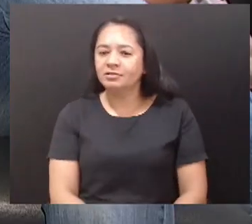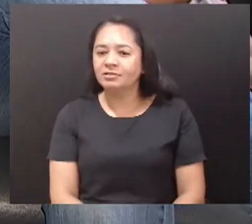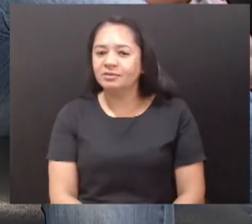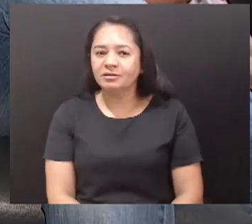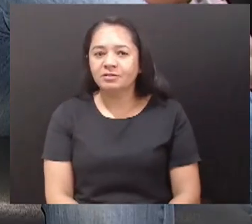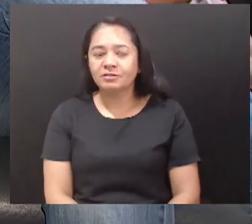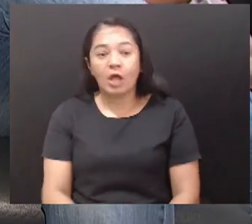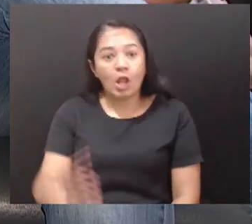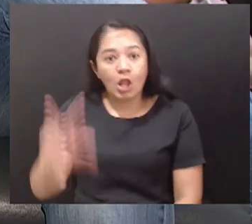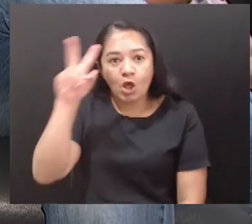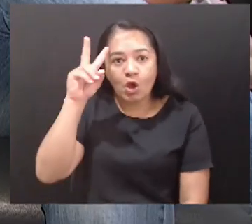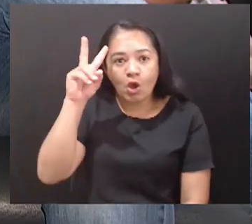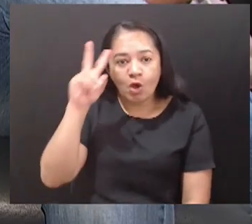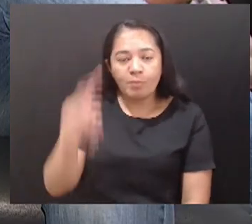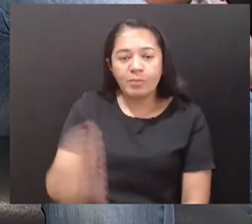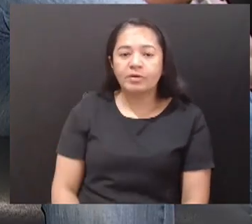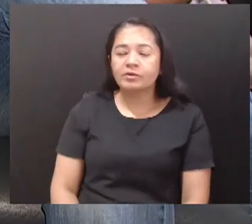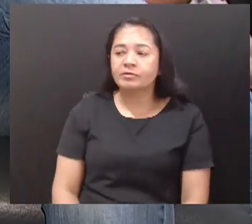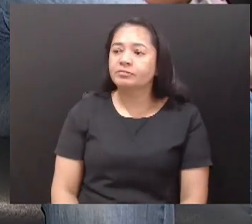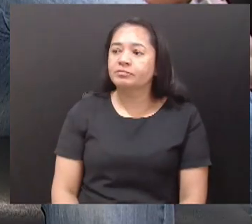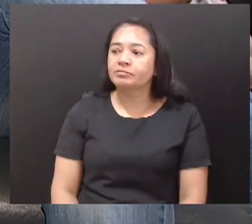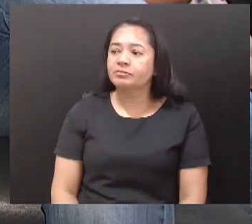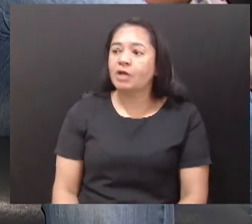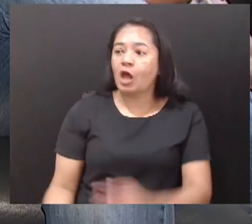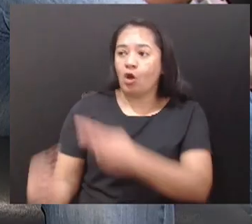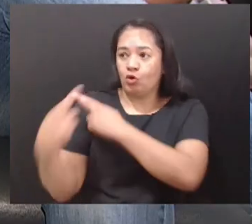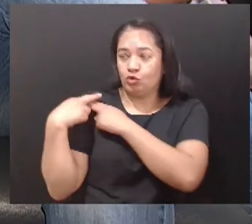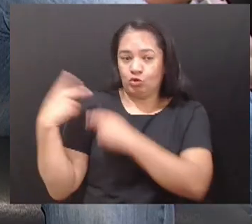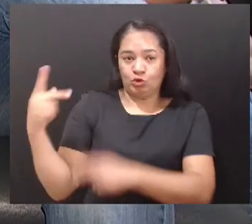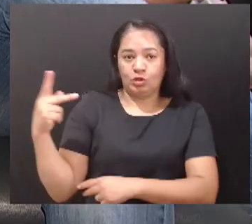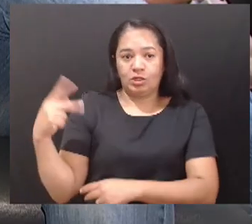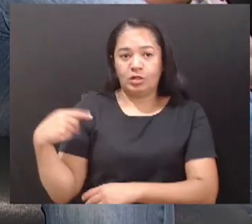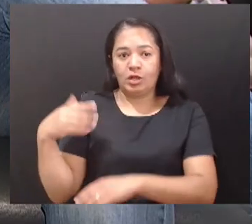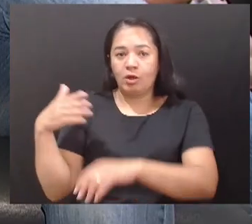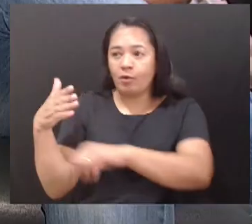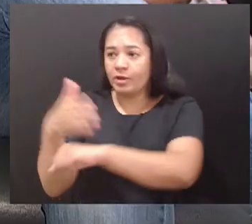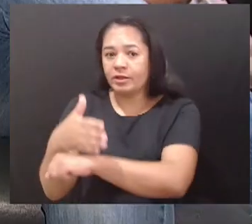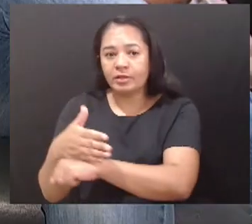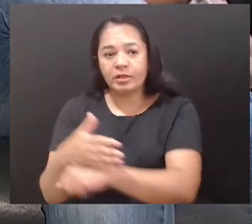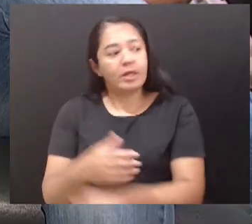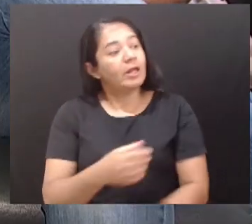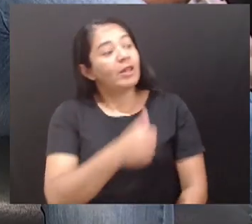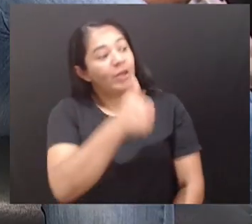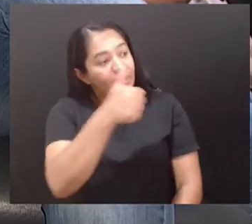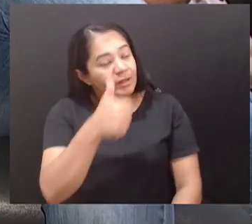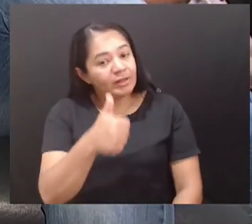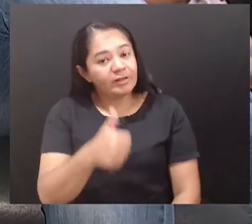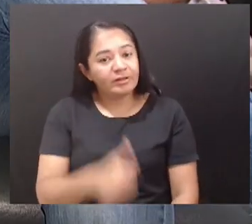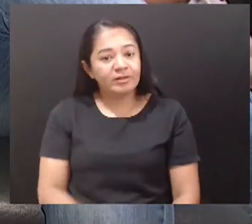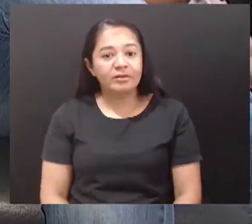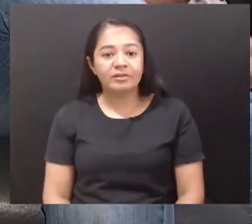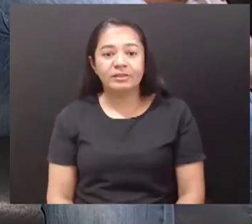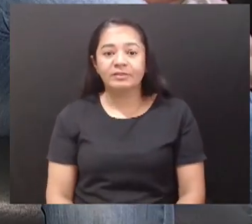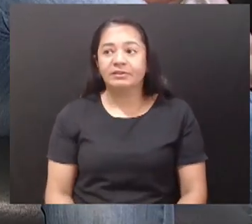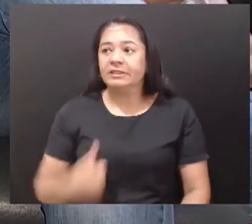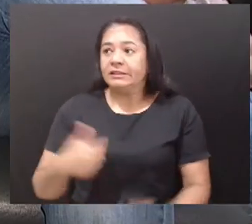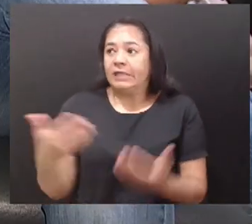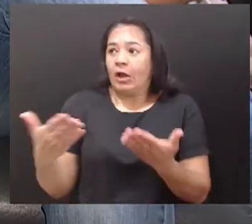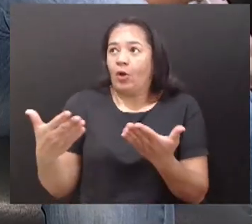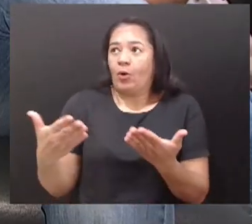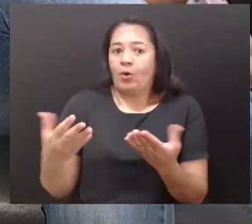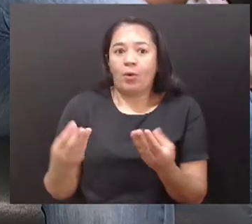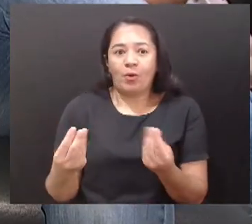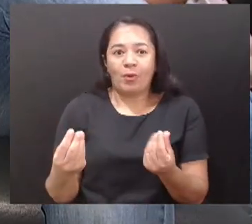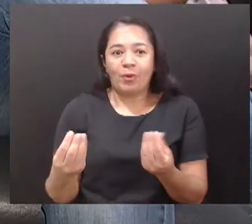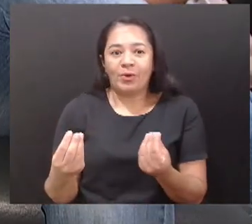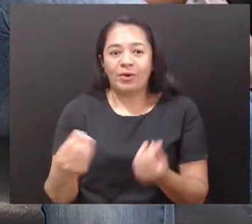segunda-feira, aí eu peguei pro dono, falei assim, eu entrei na sala e ele falou, pois não? Eu falei, putz, e agora? Vou ter que cortar o cabelo.